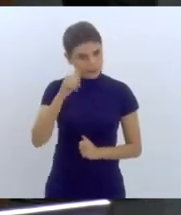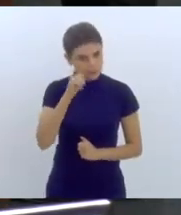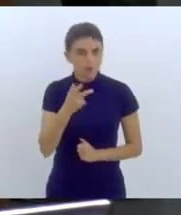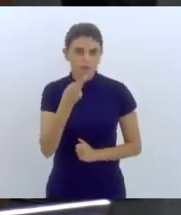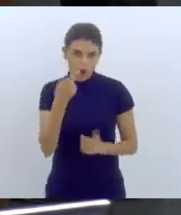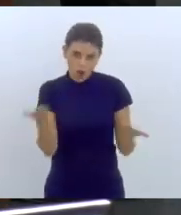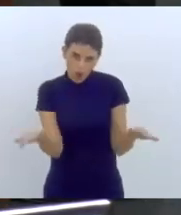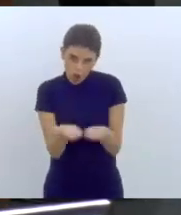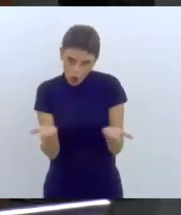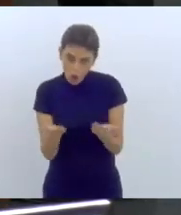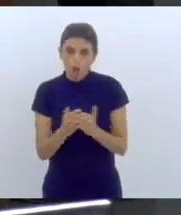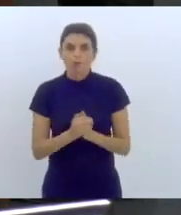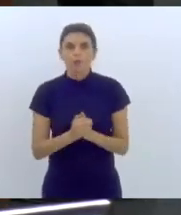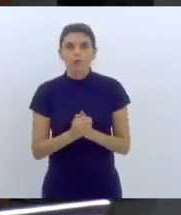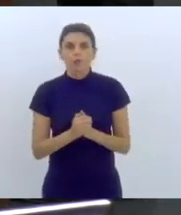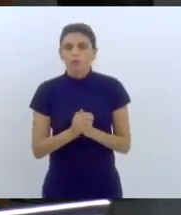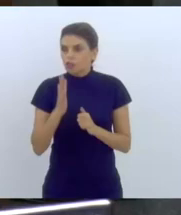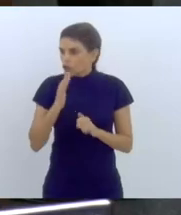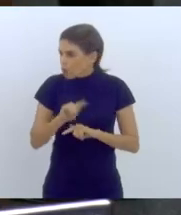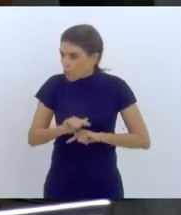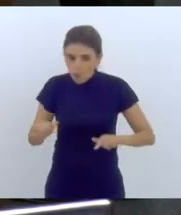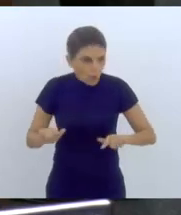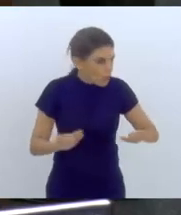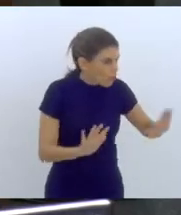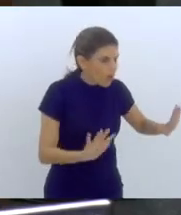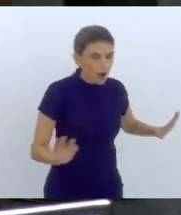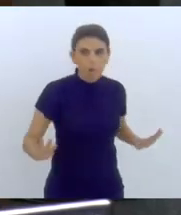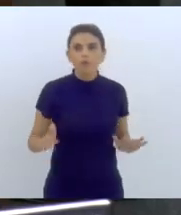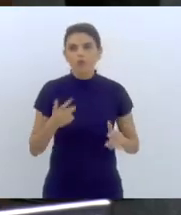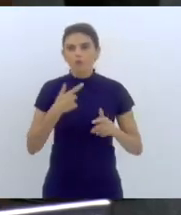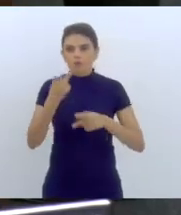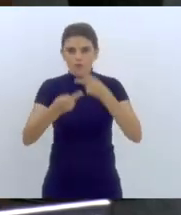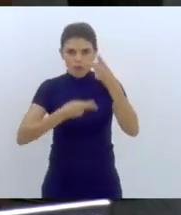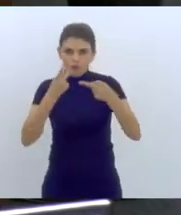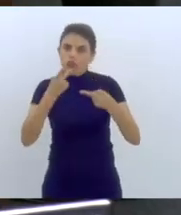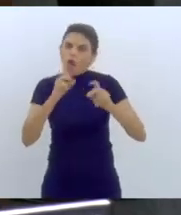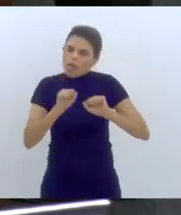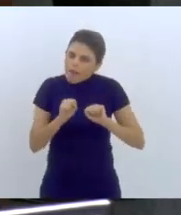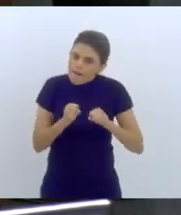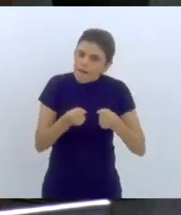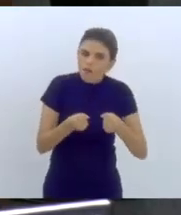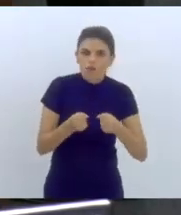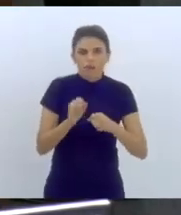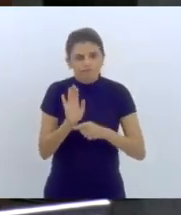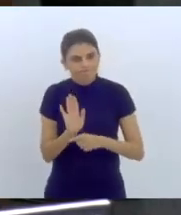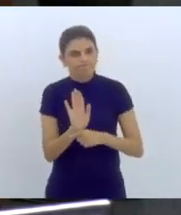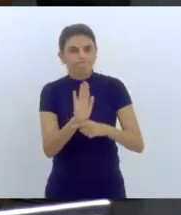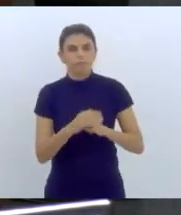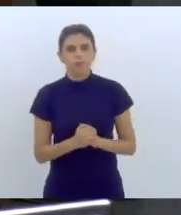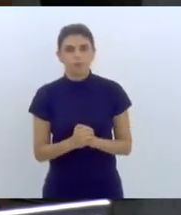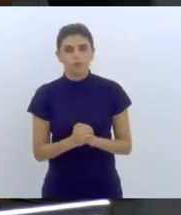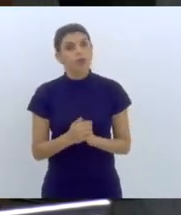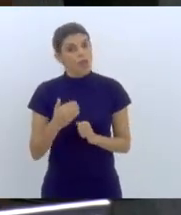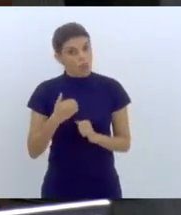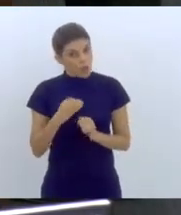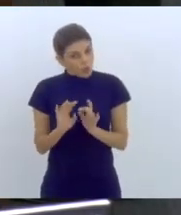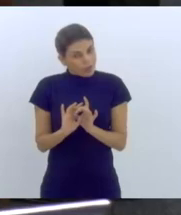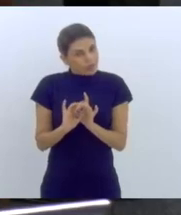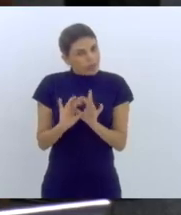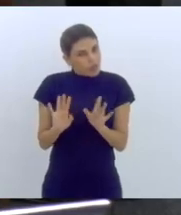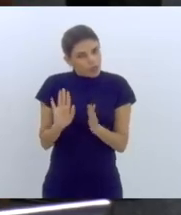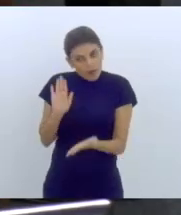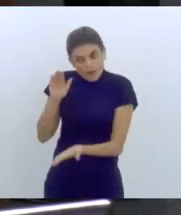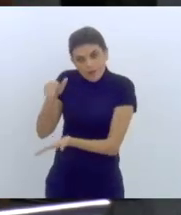de falar, esvaziando então a defesa que eu iria fazer, mas apenas reforçando, eu deixei para falar...